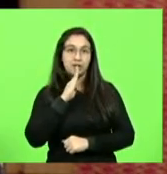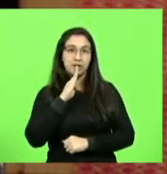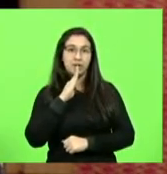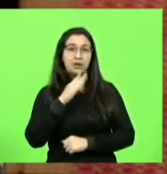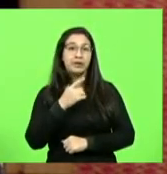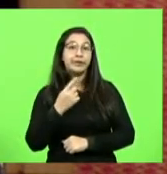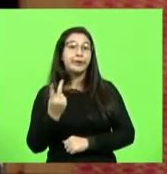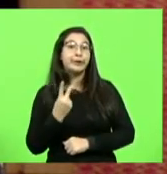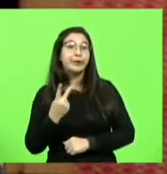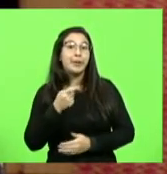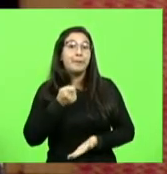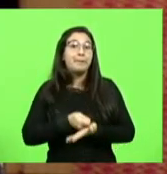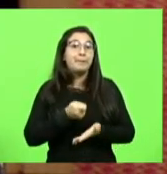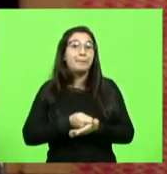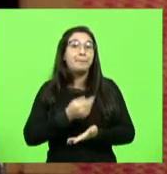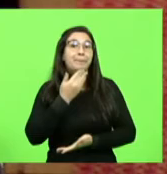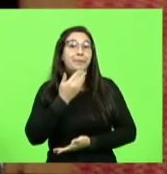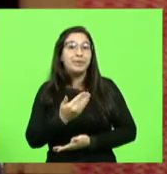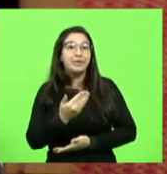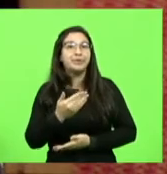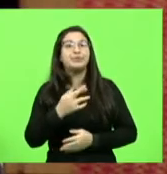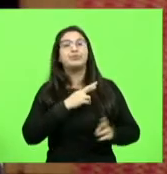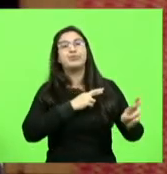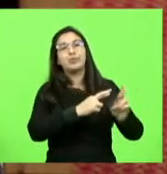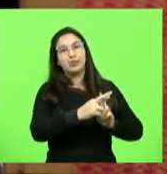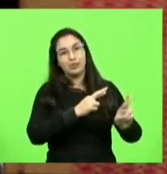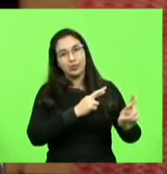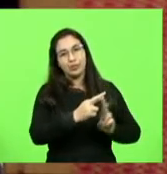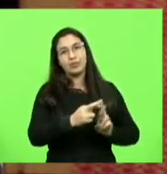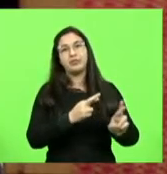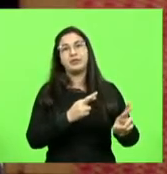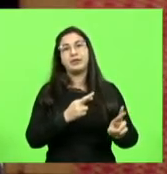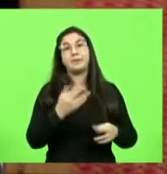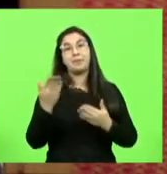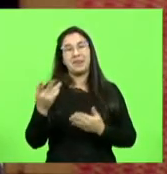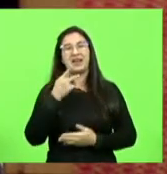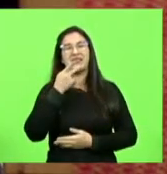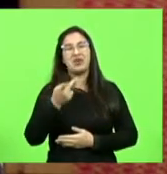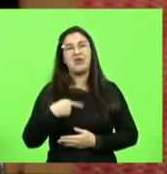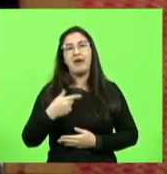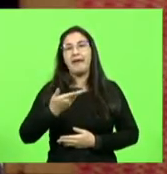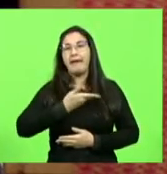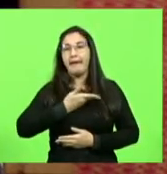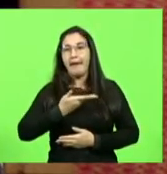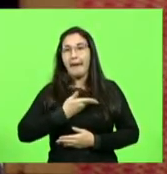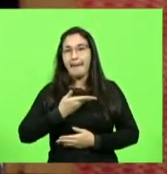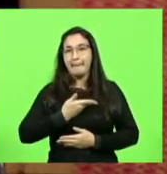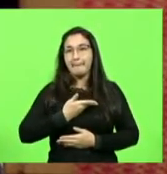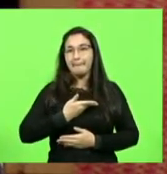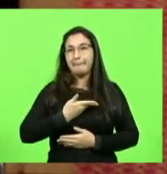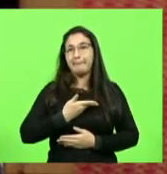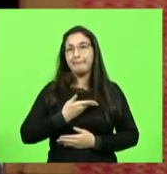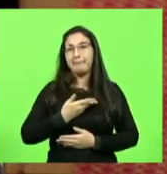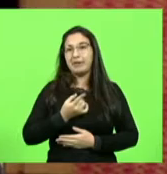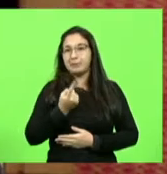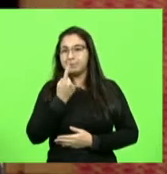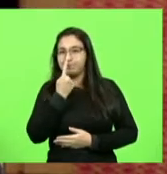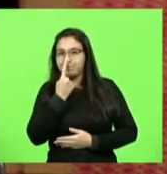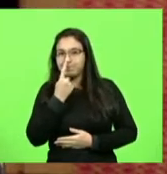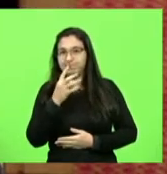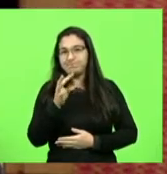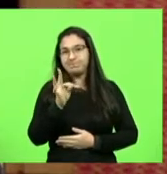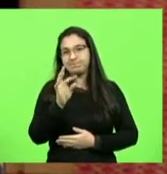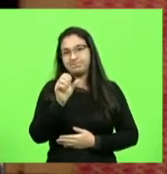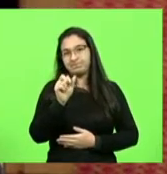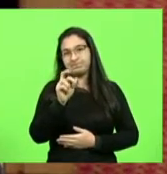lá? As nossas rodovias, ele inclusive disse que é amigo pessoal do Tarcísio, então leva para